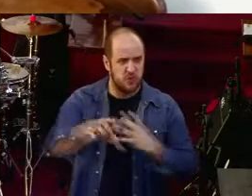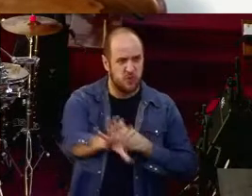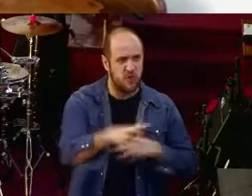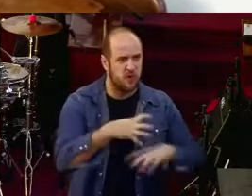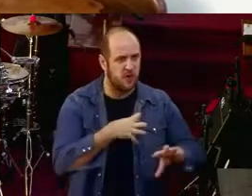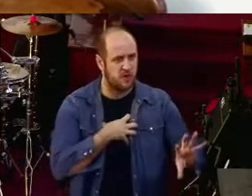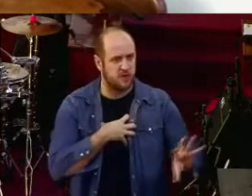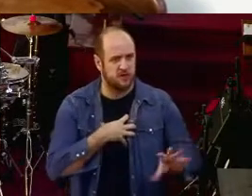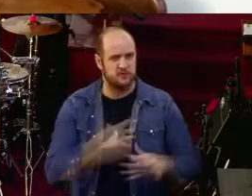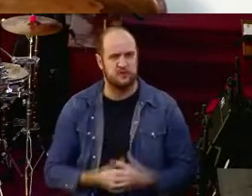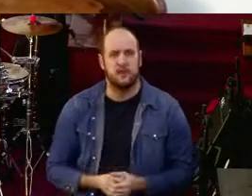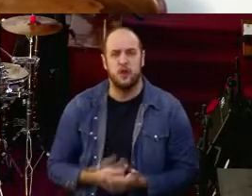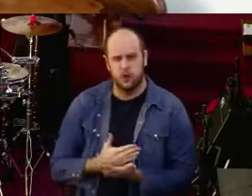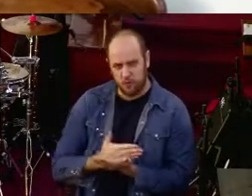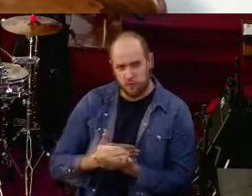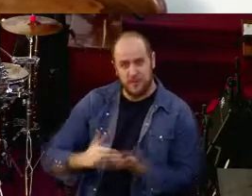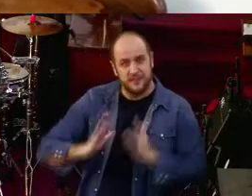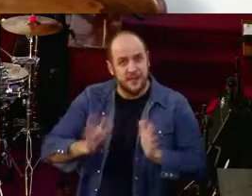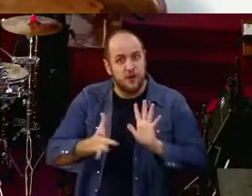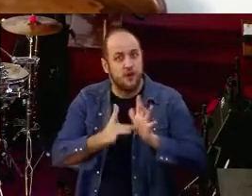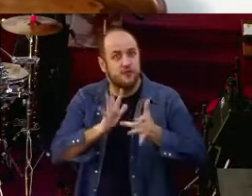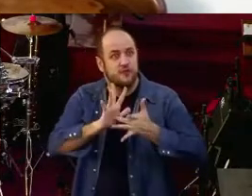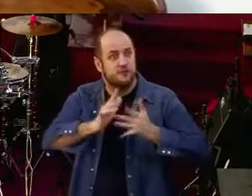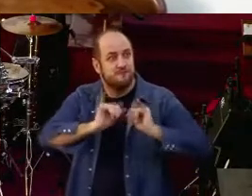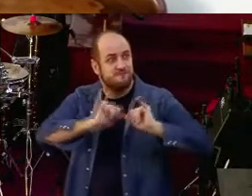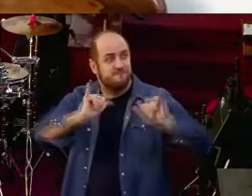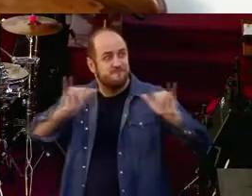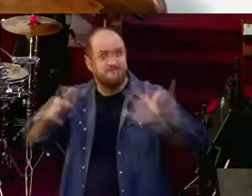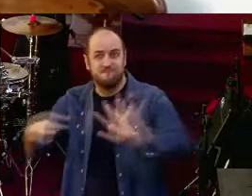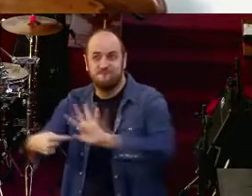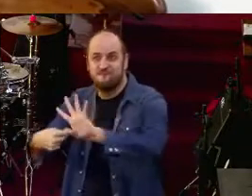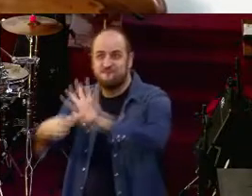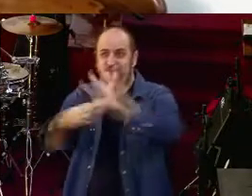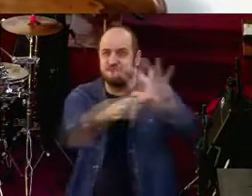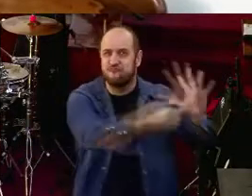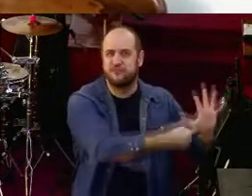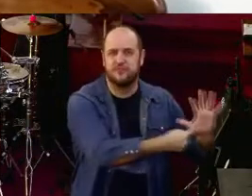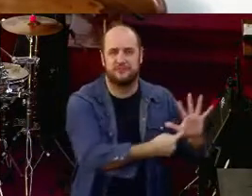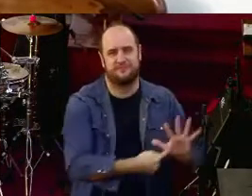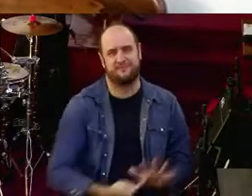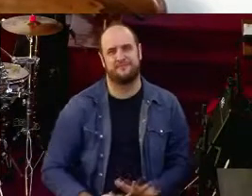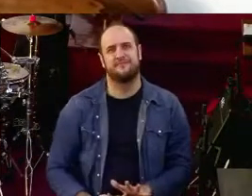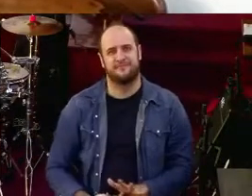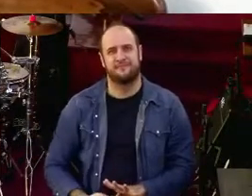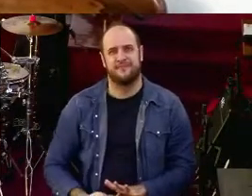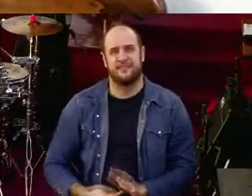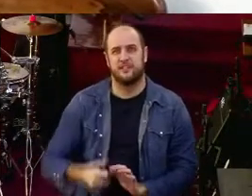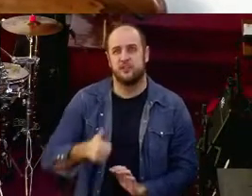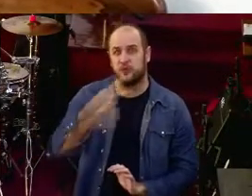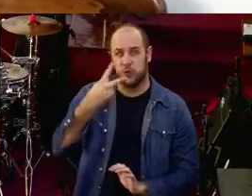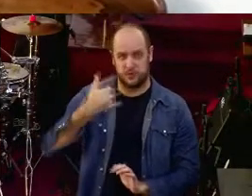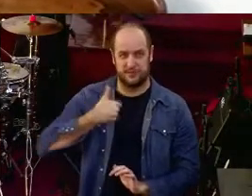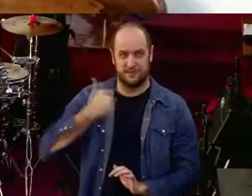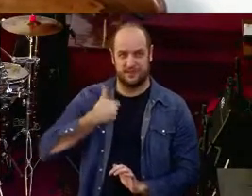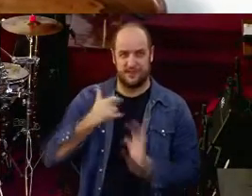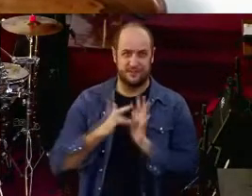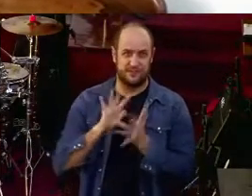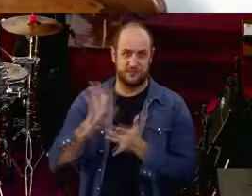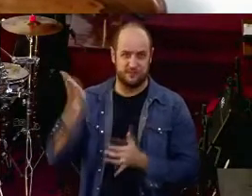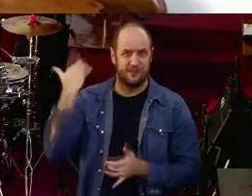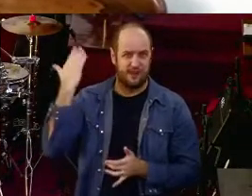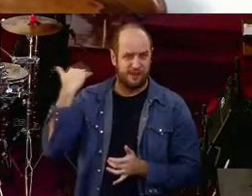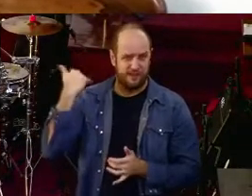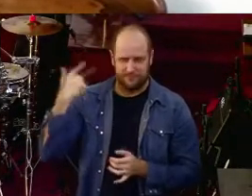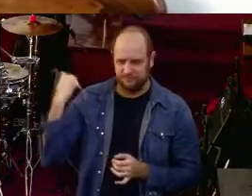comissionamento. Começa aqui o ministério público de Jesus. São as primeiras palavras, depois daquele momento que ele tinha 12 anos de idade, que ele diz lá